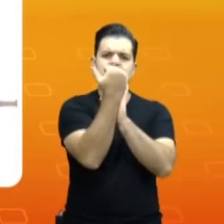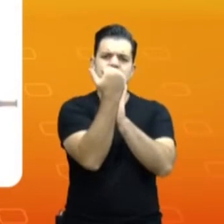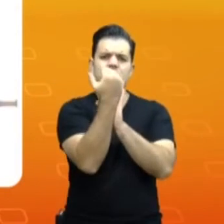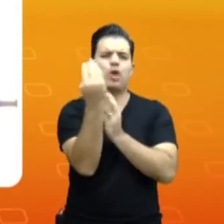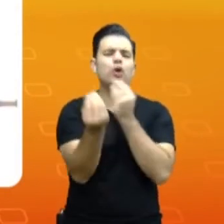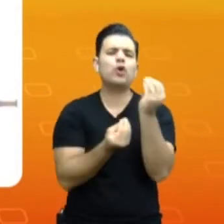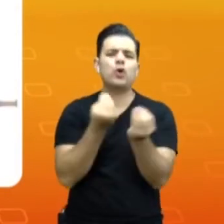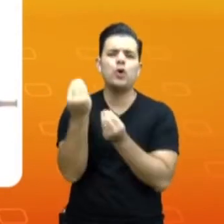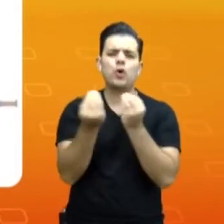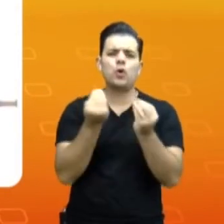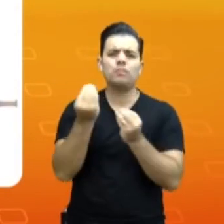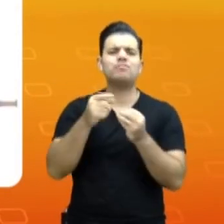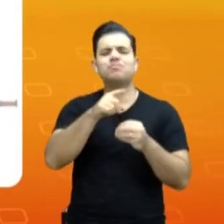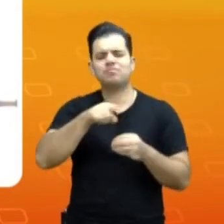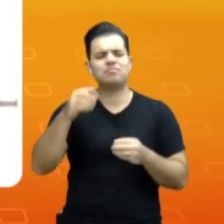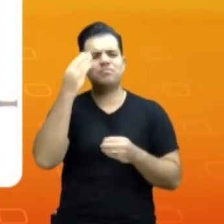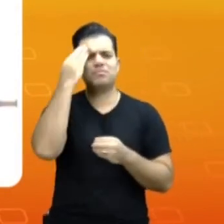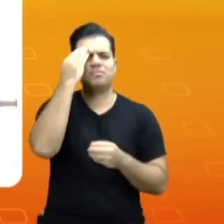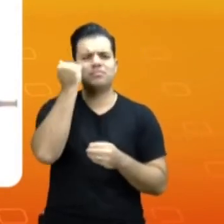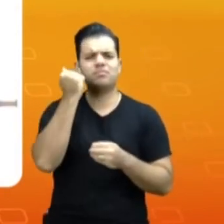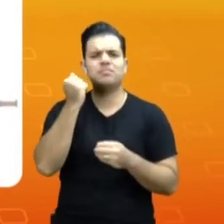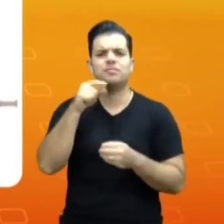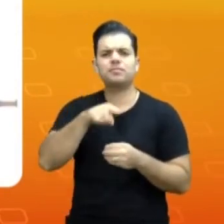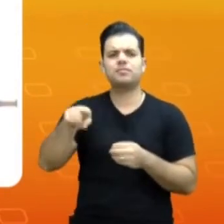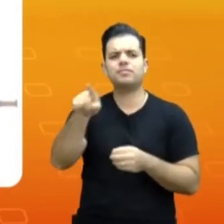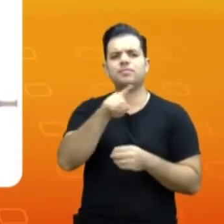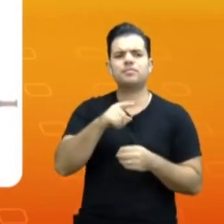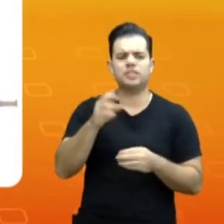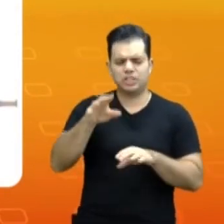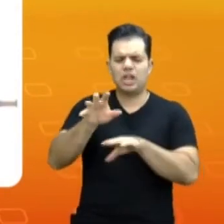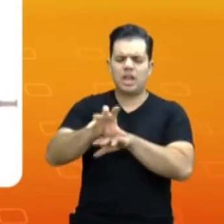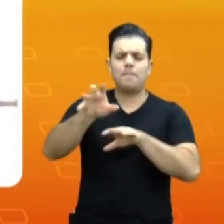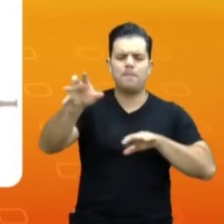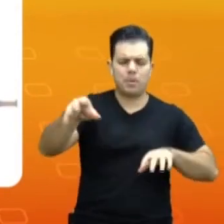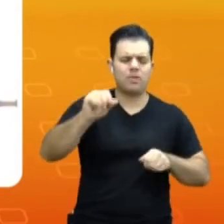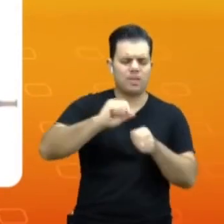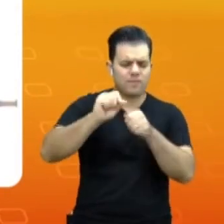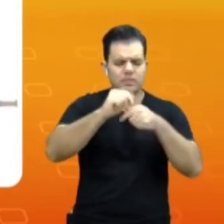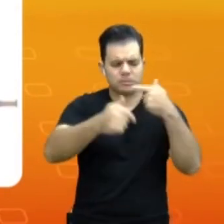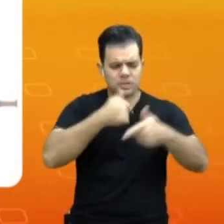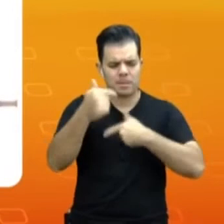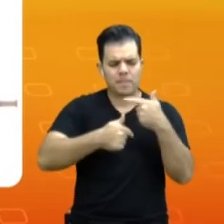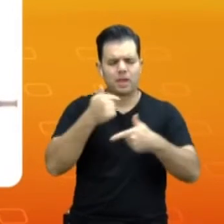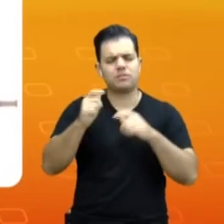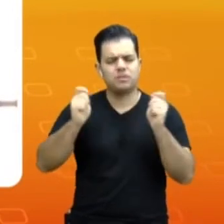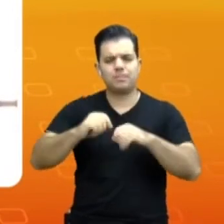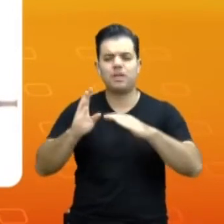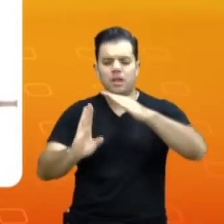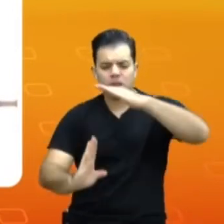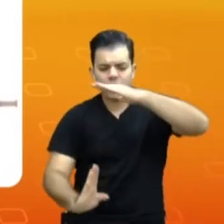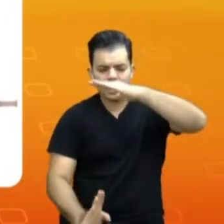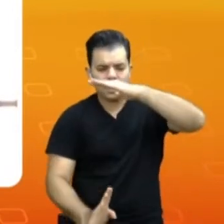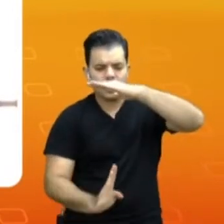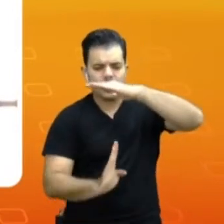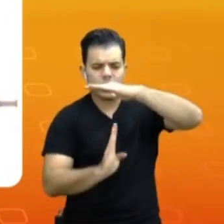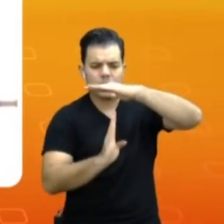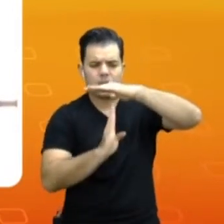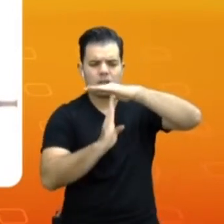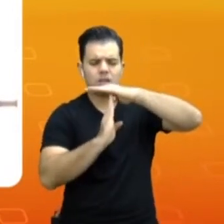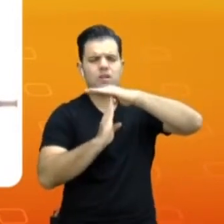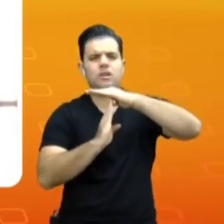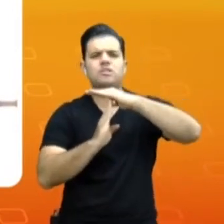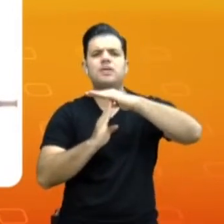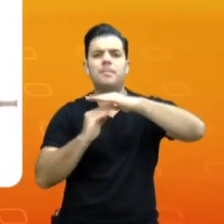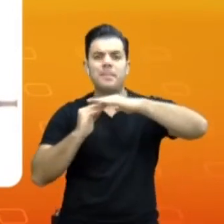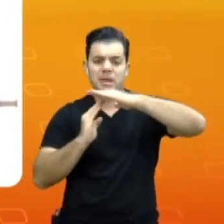gente já sabe que deu para fazer muito remotamente, mas até que ponto vai se conseguir